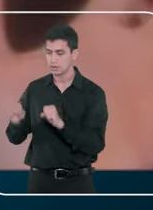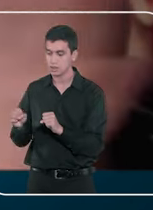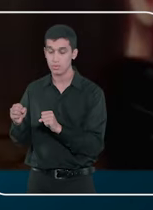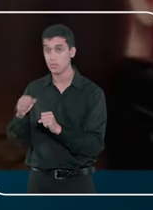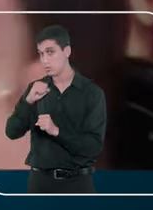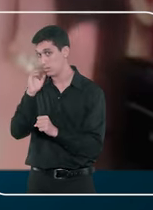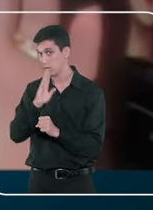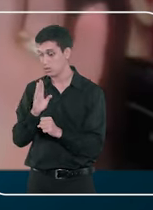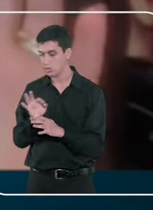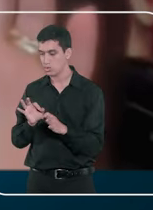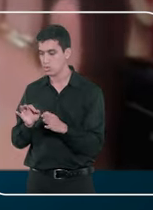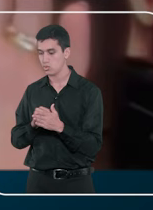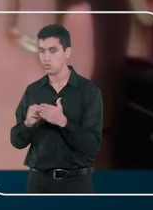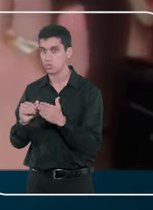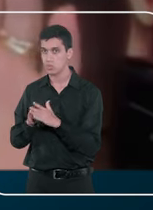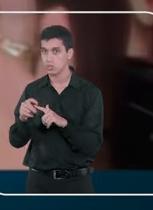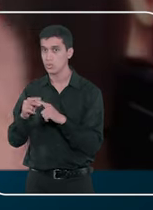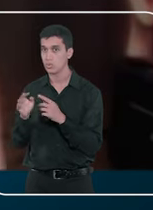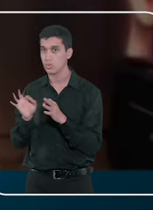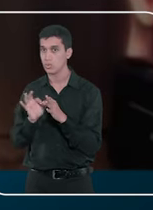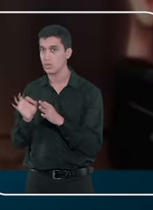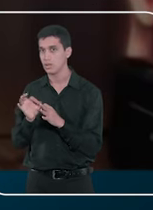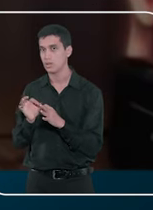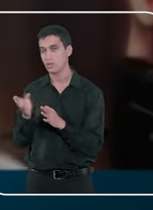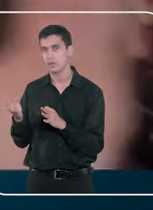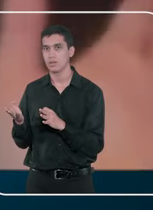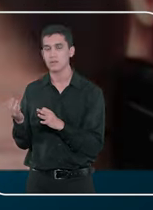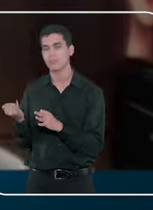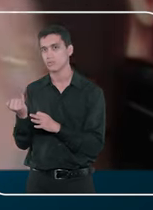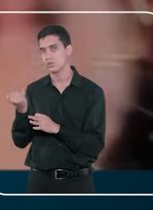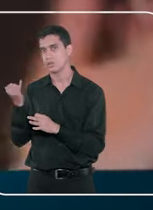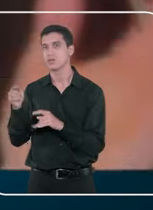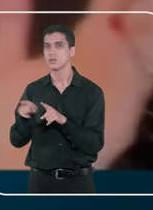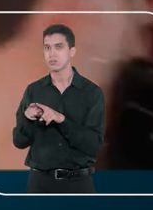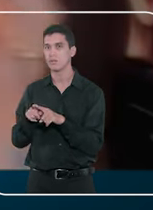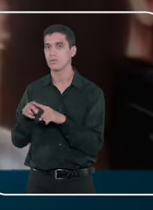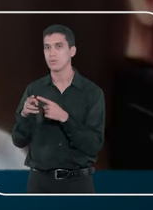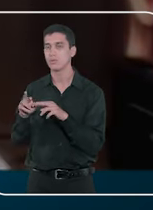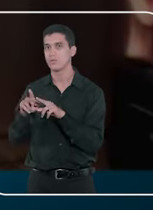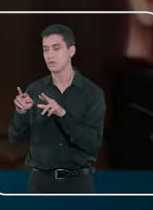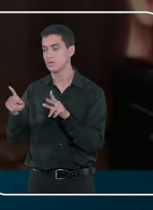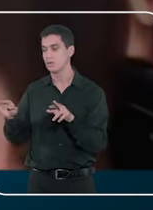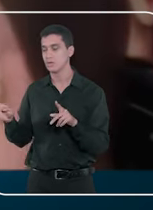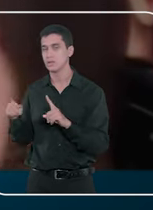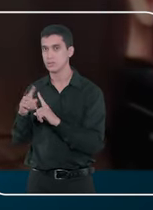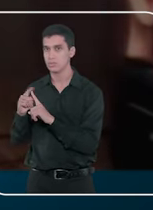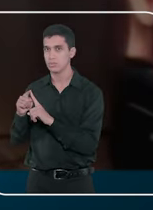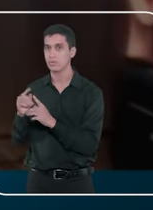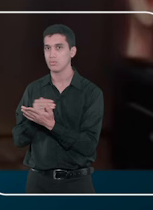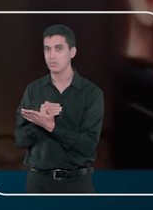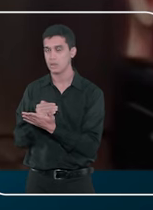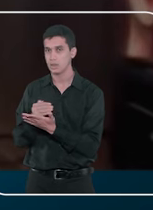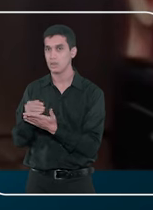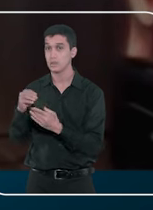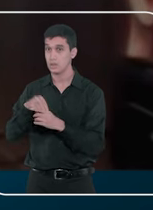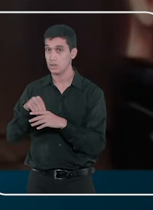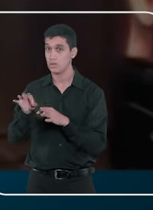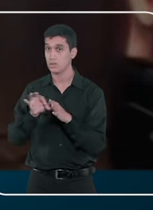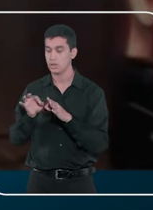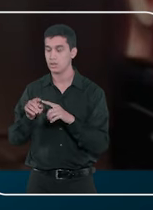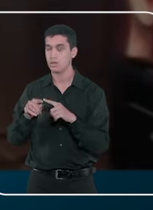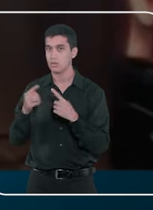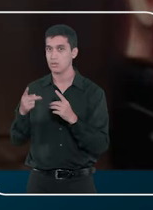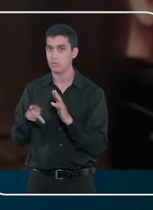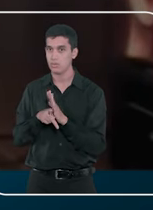mecanismos de controle são absolutamente indispensáveis. E os controles das mais diversas formas partem de premissas, portanto,